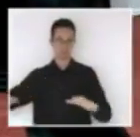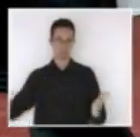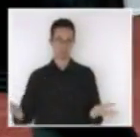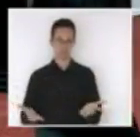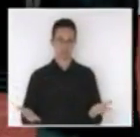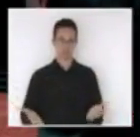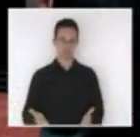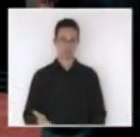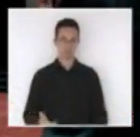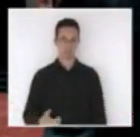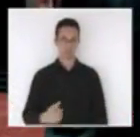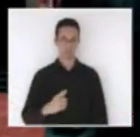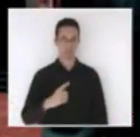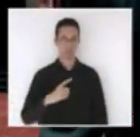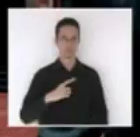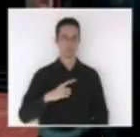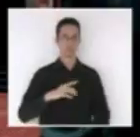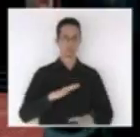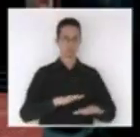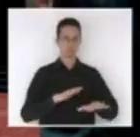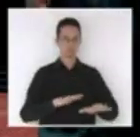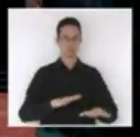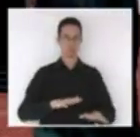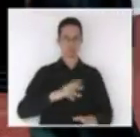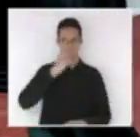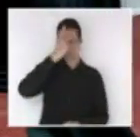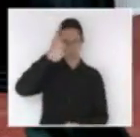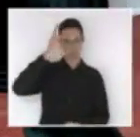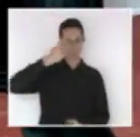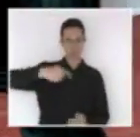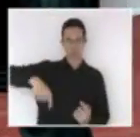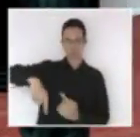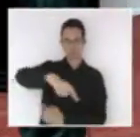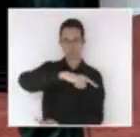É intenso o movimento em torno à chama que brilha.